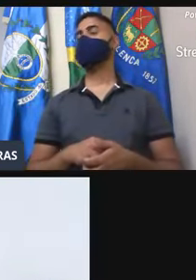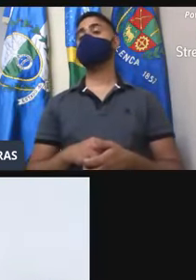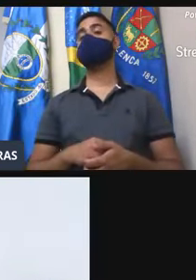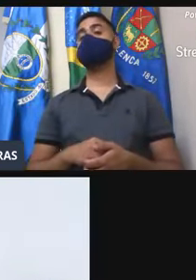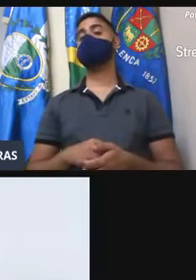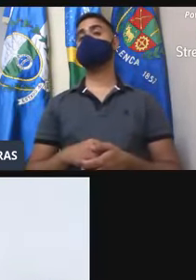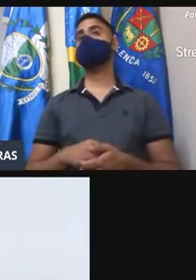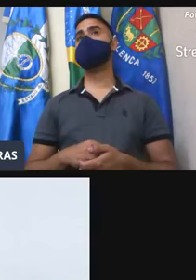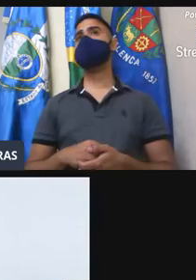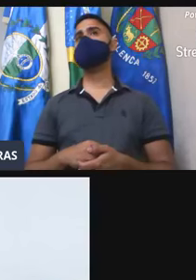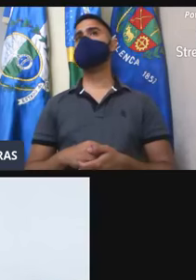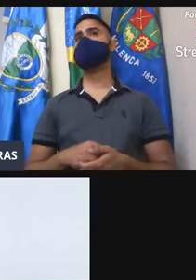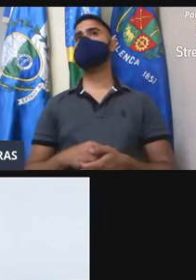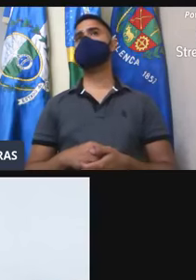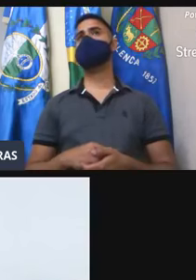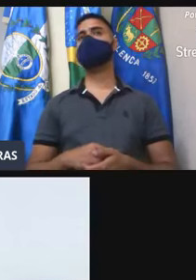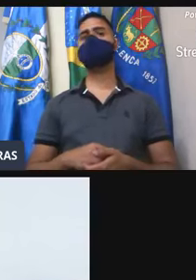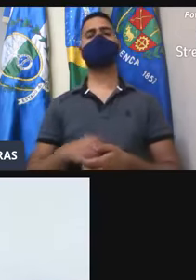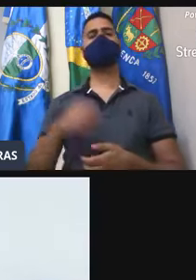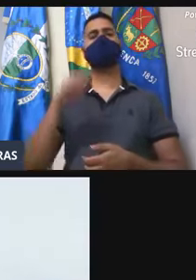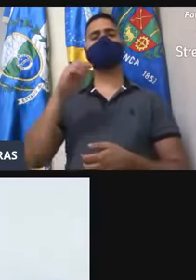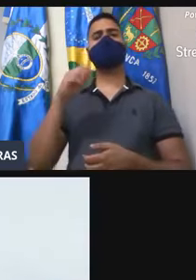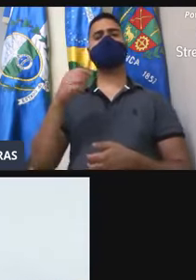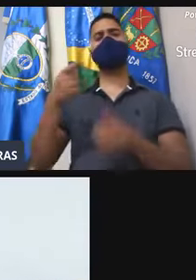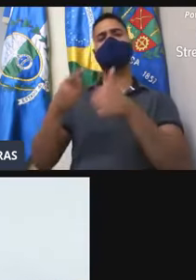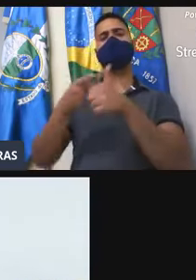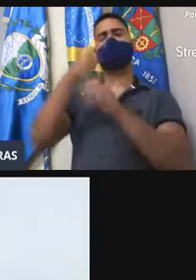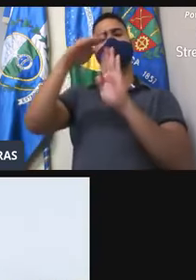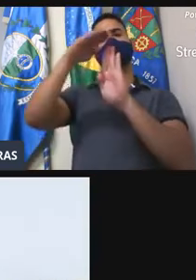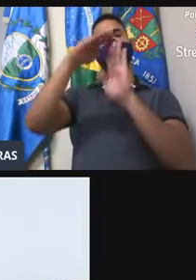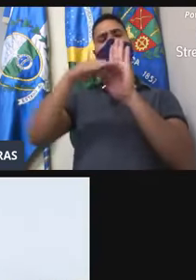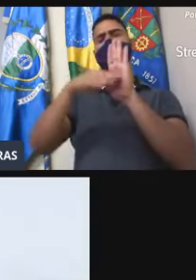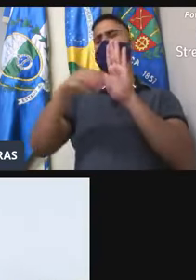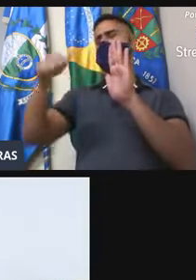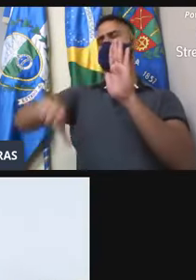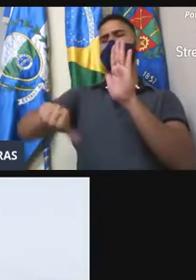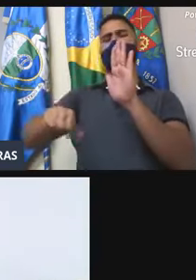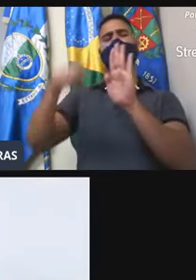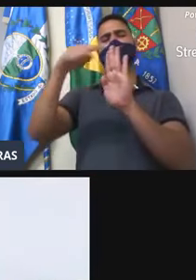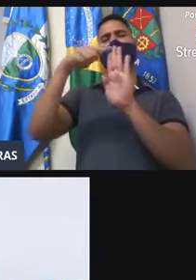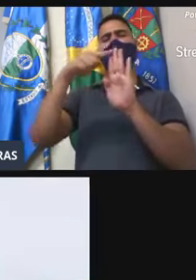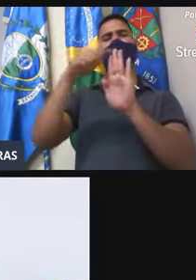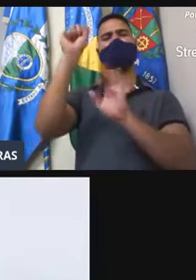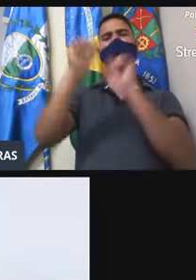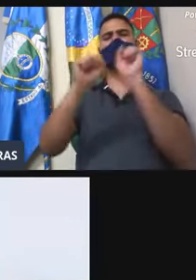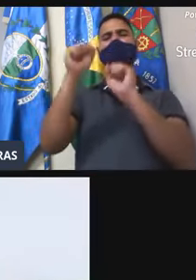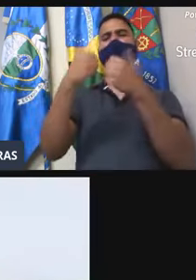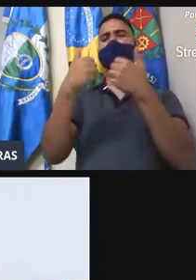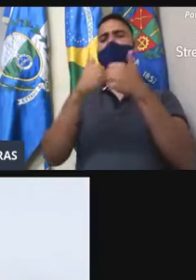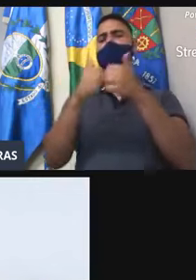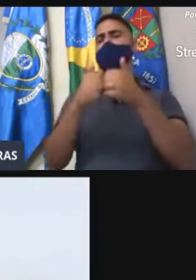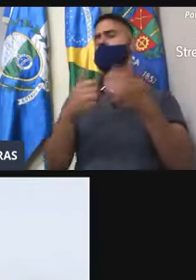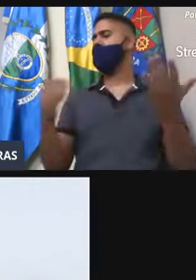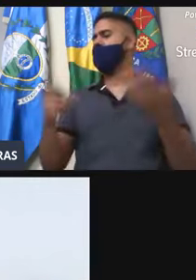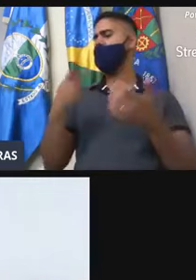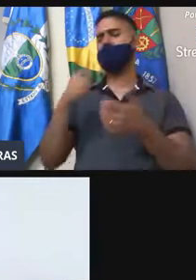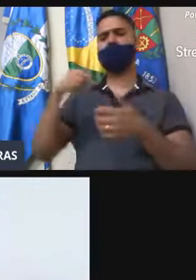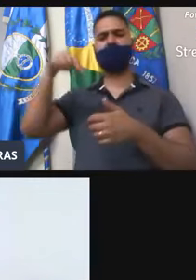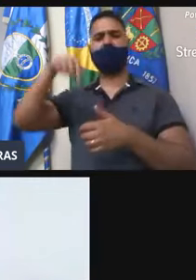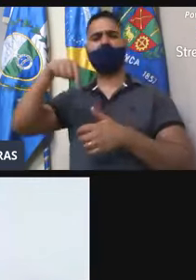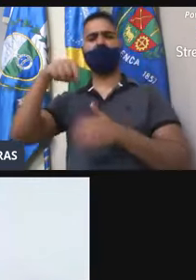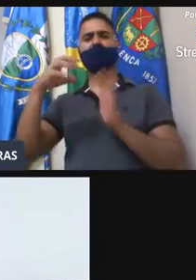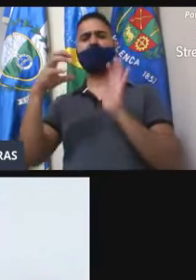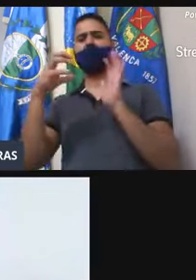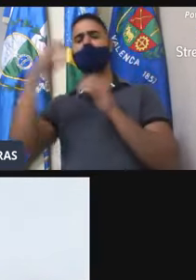que lidera o ranking de reclamação dos serviços públicos na cidade. E agora vem aqui falar que essa casa é